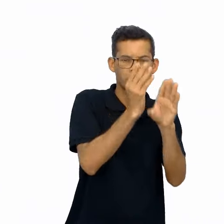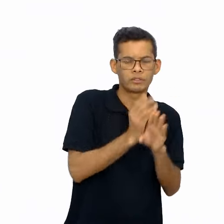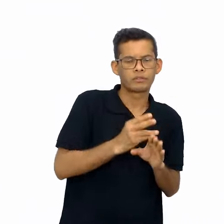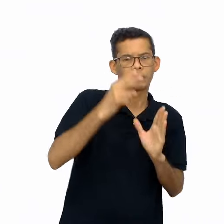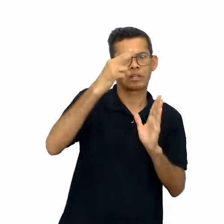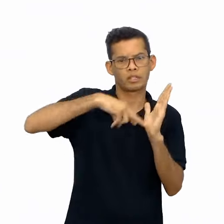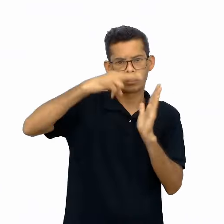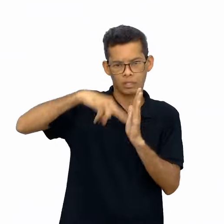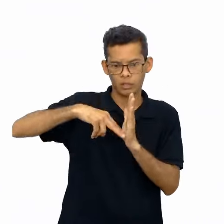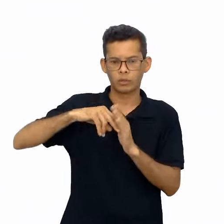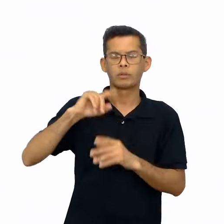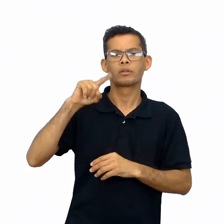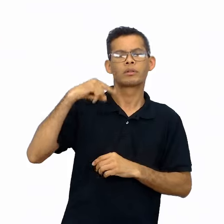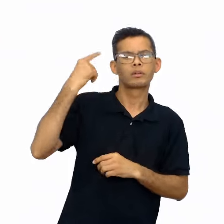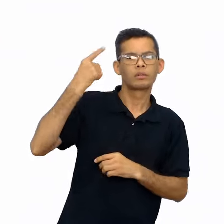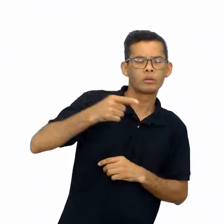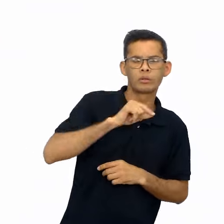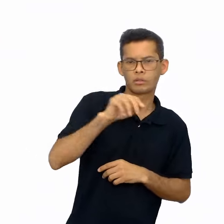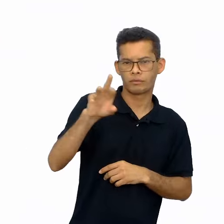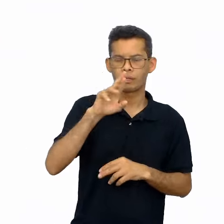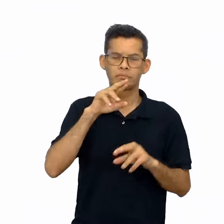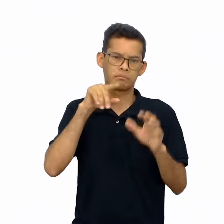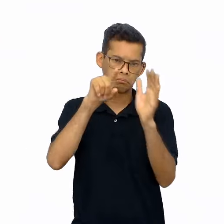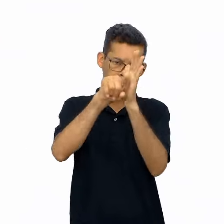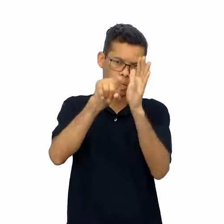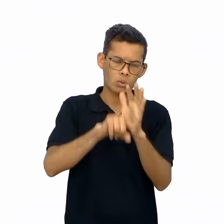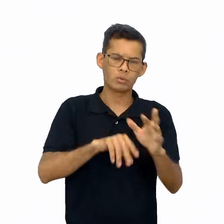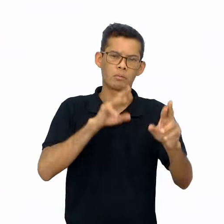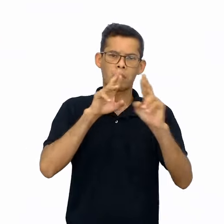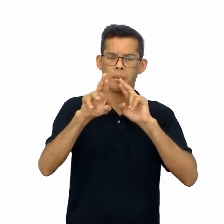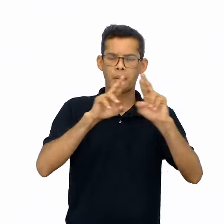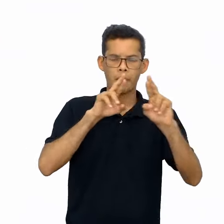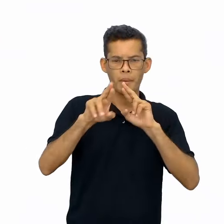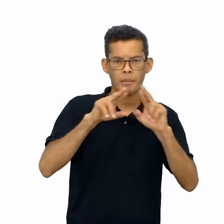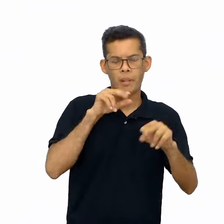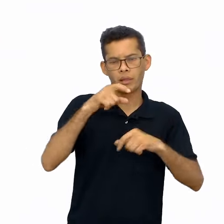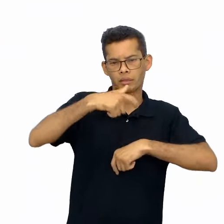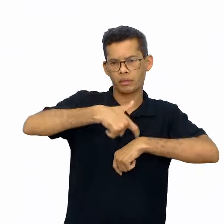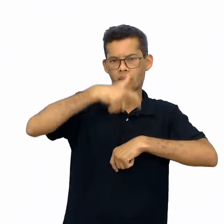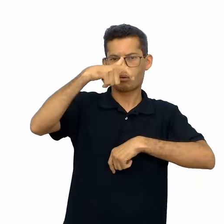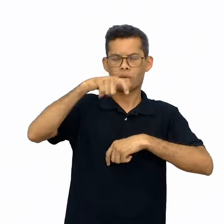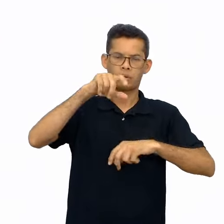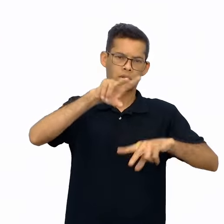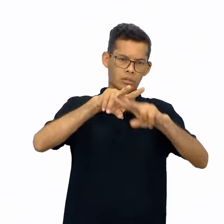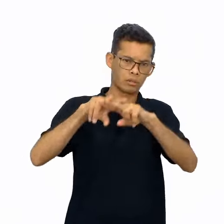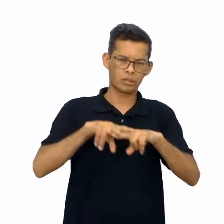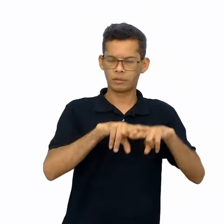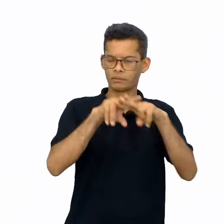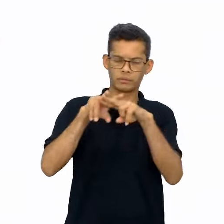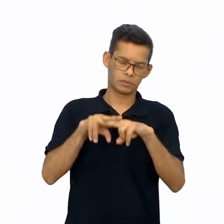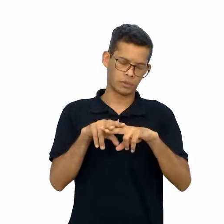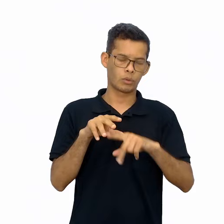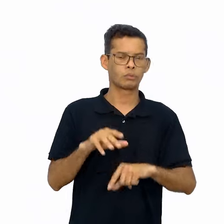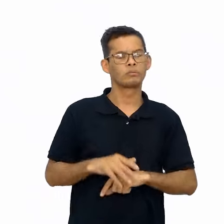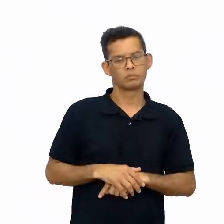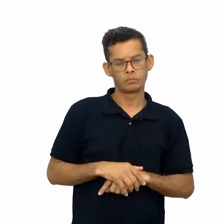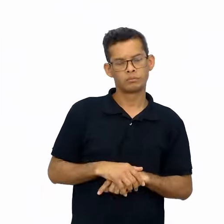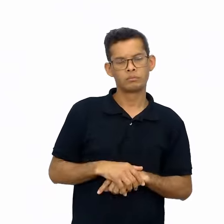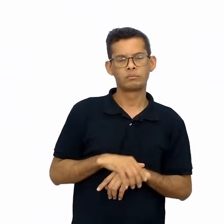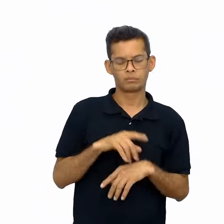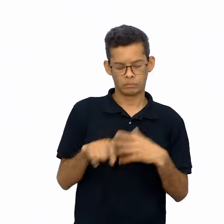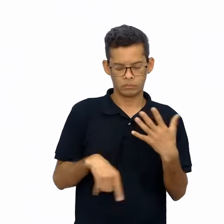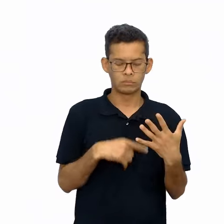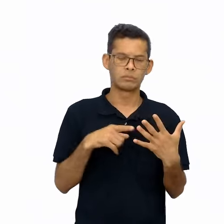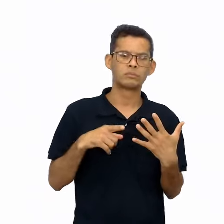Na sequência, devem responder as perguntas do quadro de revisão e aprimorar o que for necessário. Por fim,